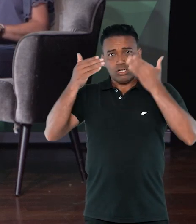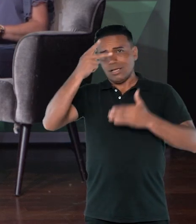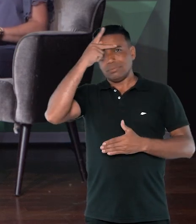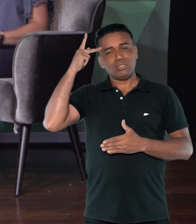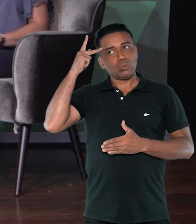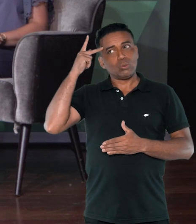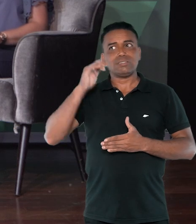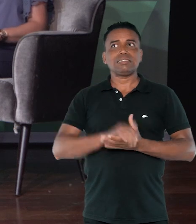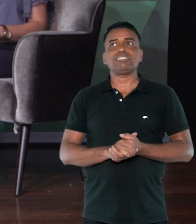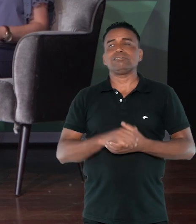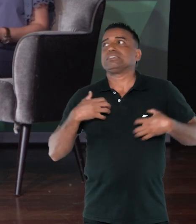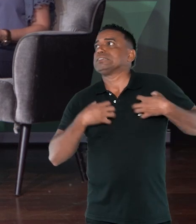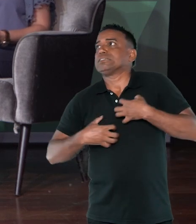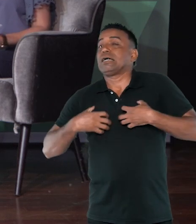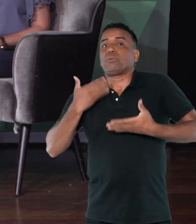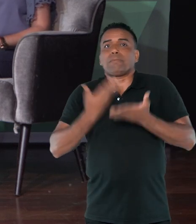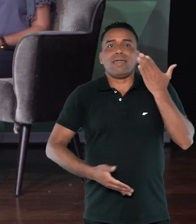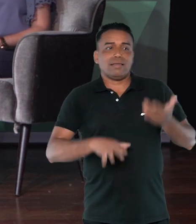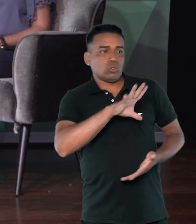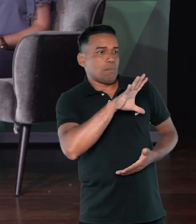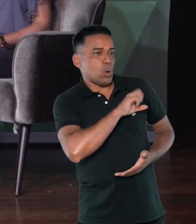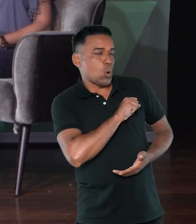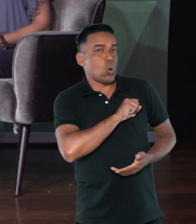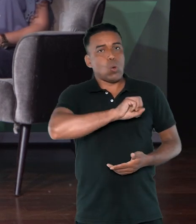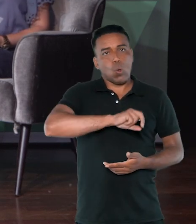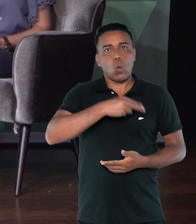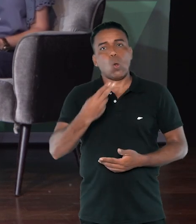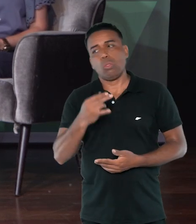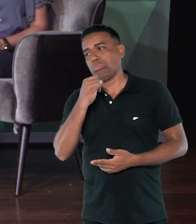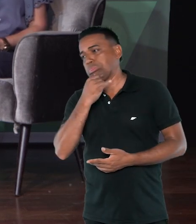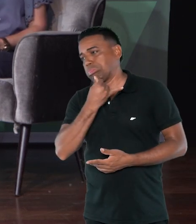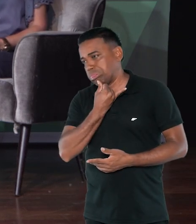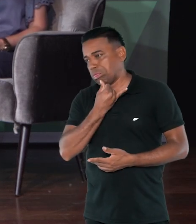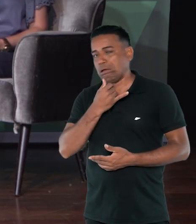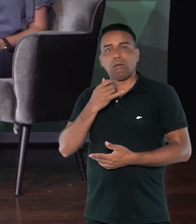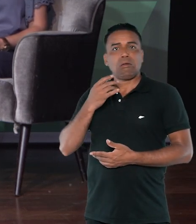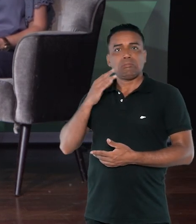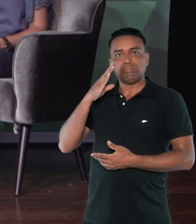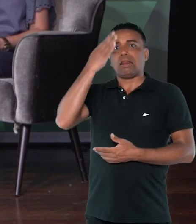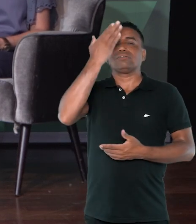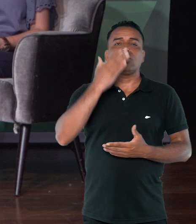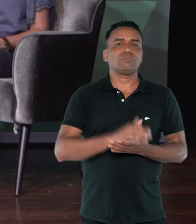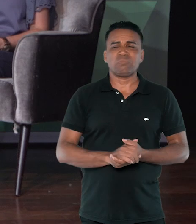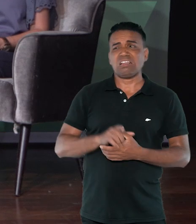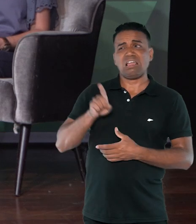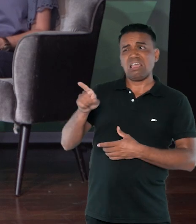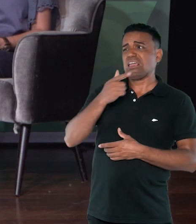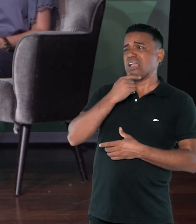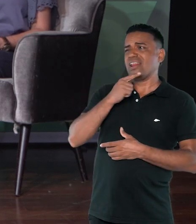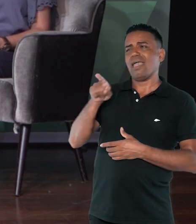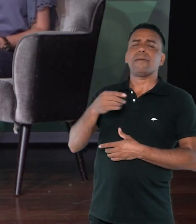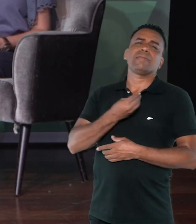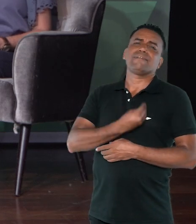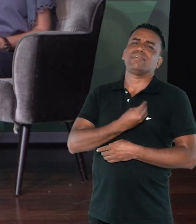muito inspirada no que eu mais vejo no consultório, que é as pessoas que se desmoronam porque perdem um amor ou